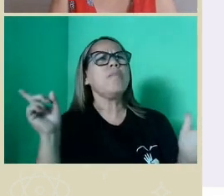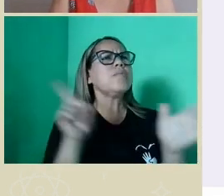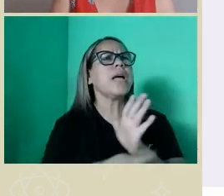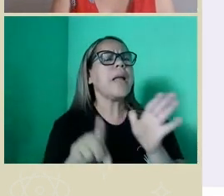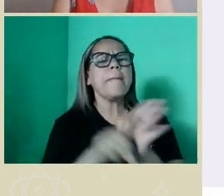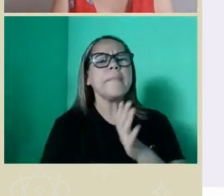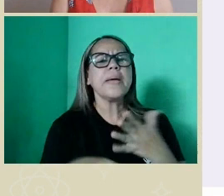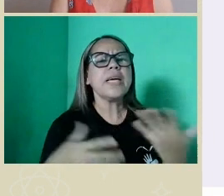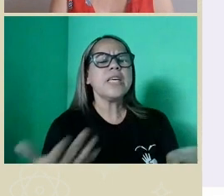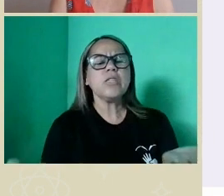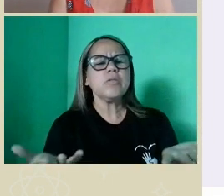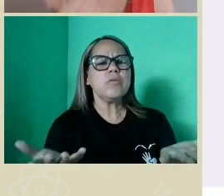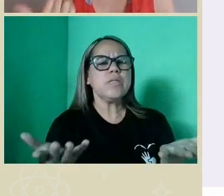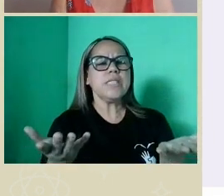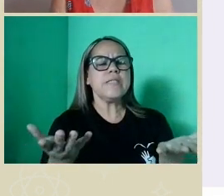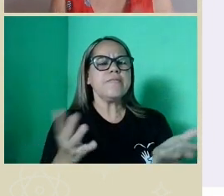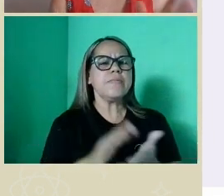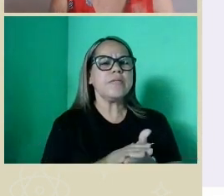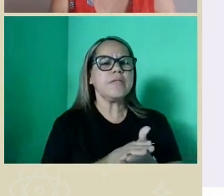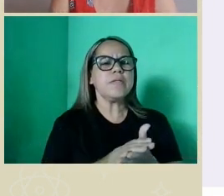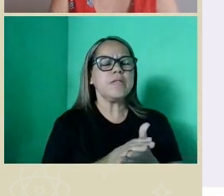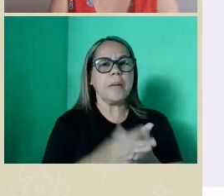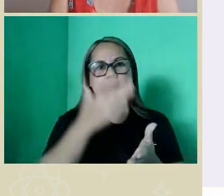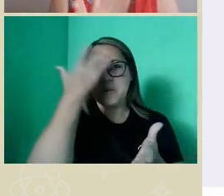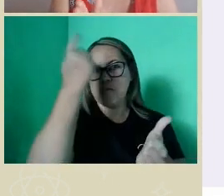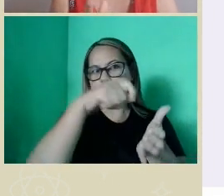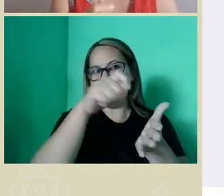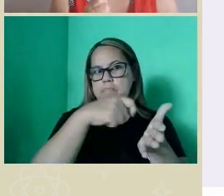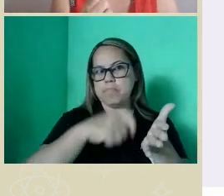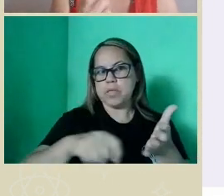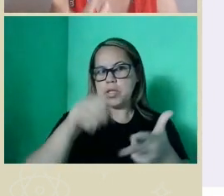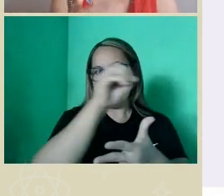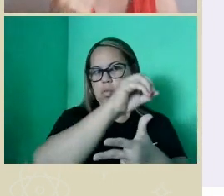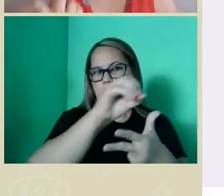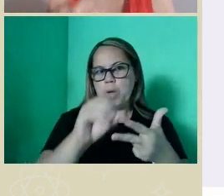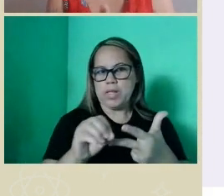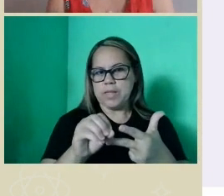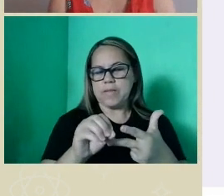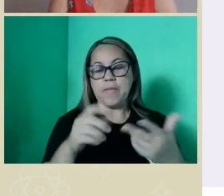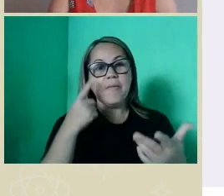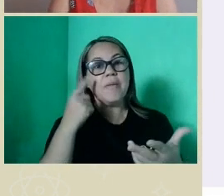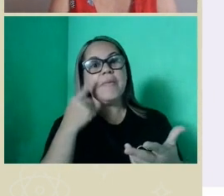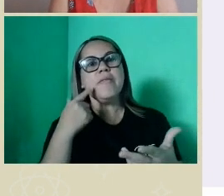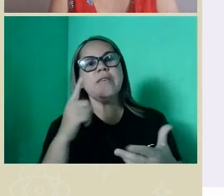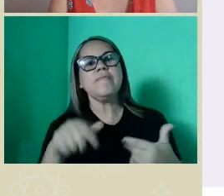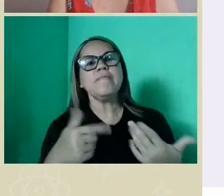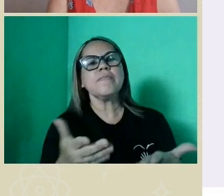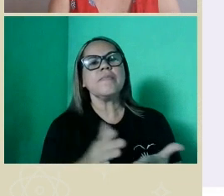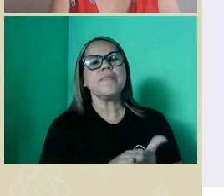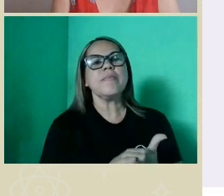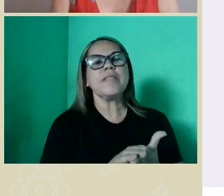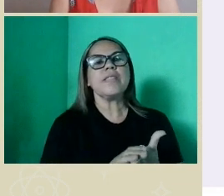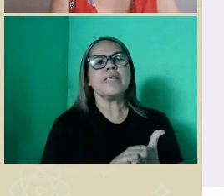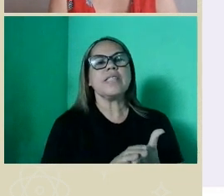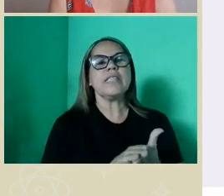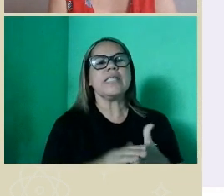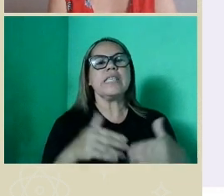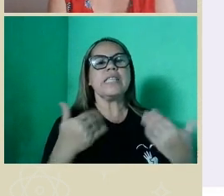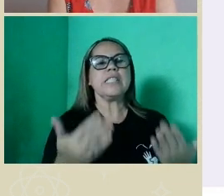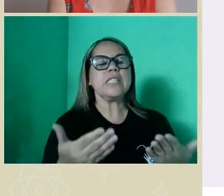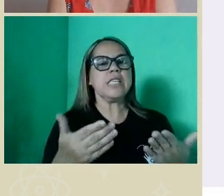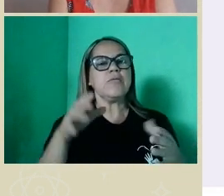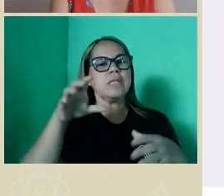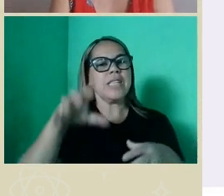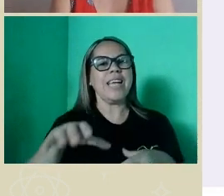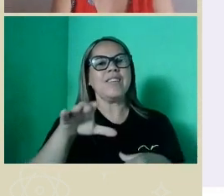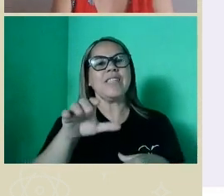do nosso elaborador do Enem vamos ver passa por favor obrigada na região da